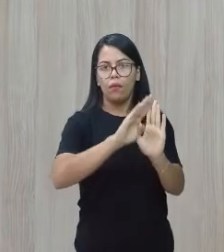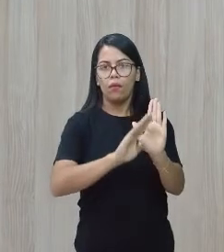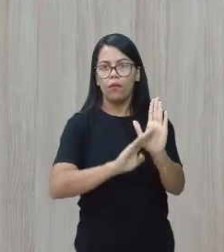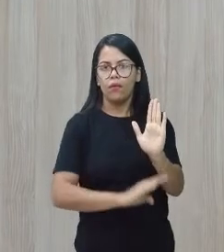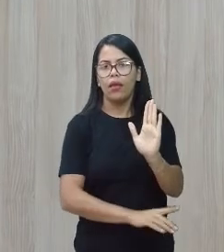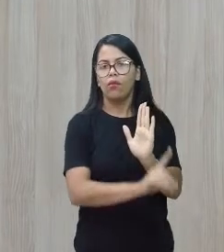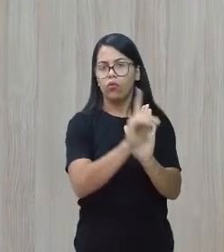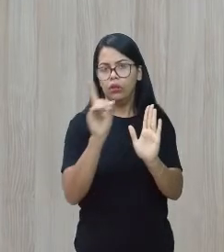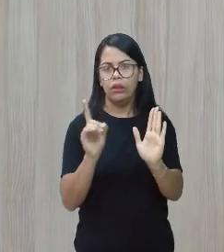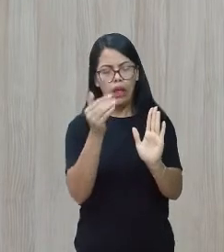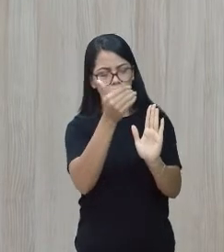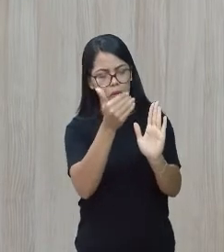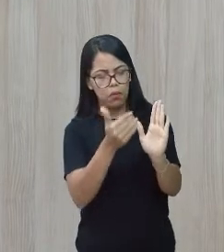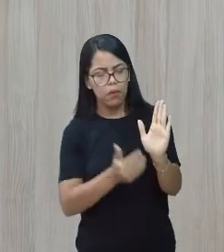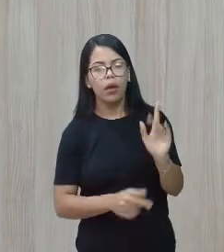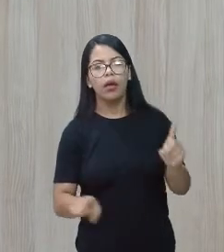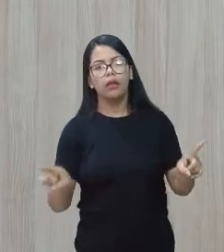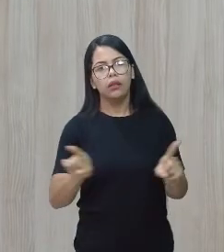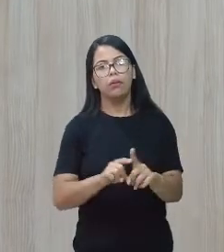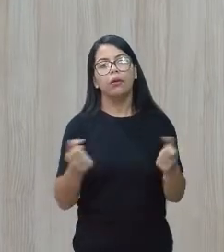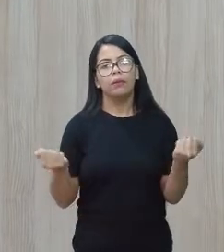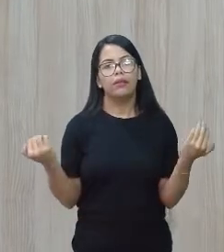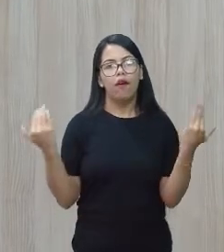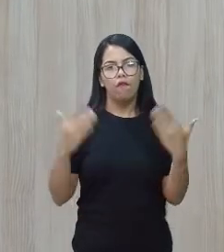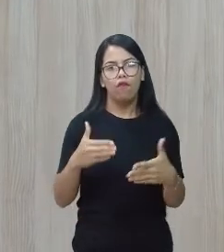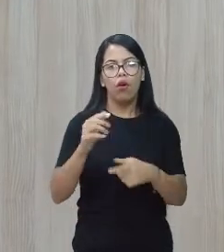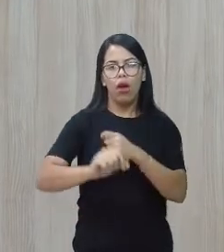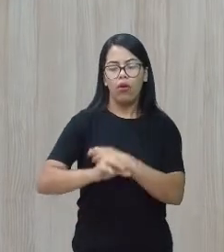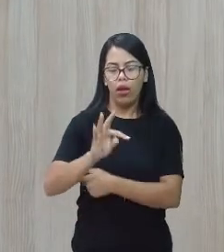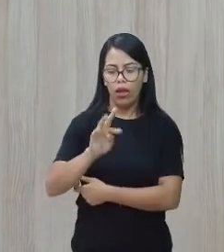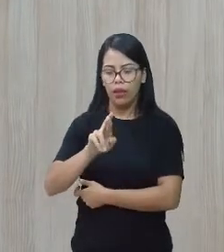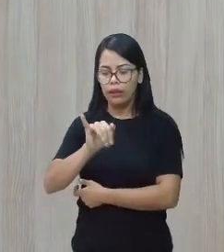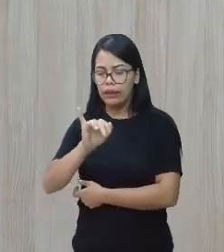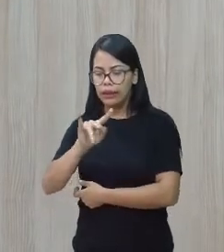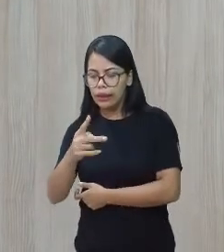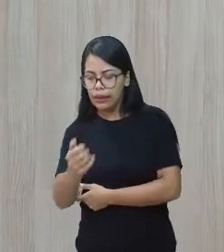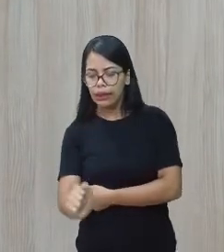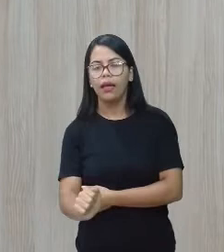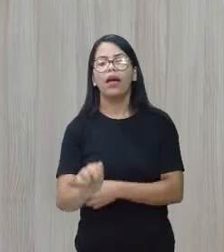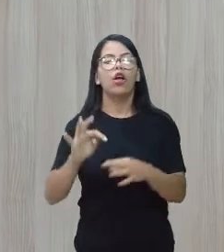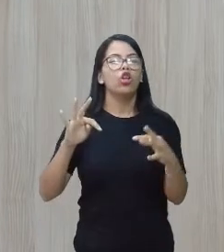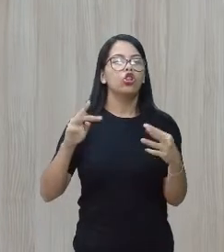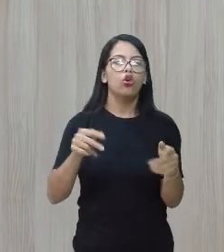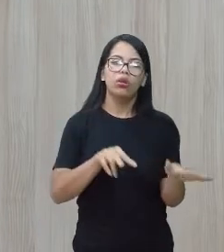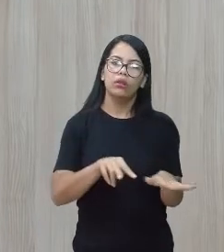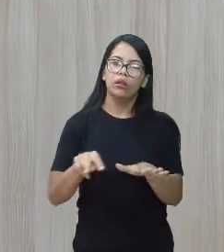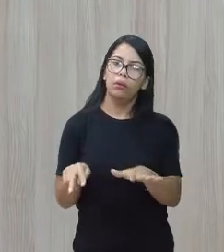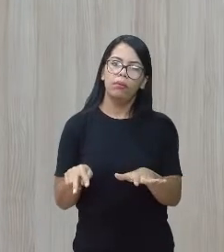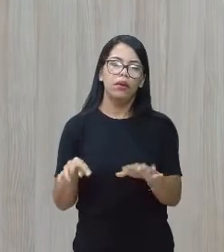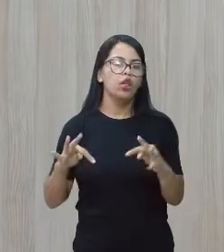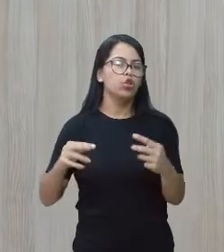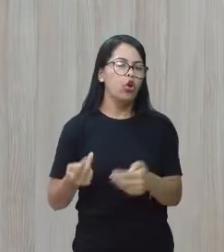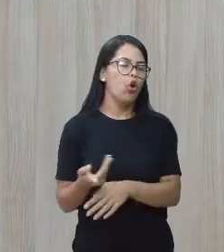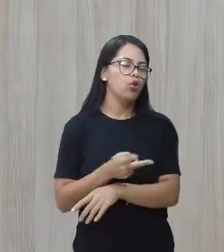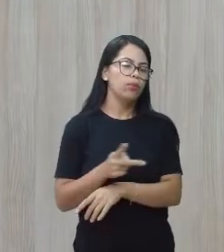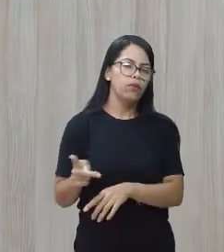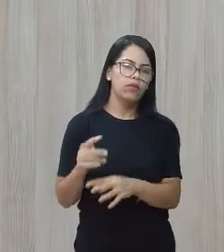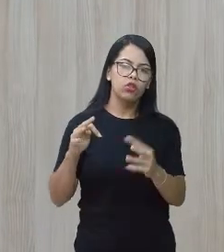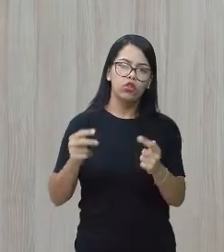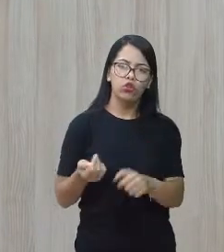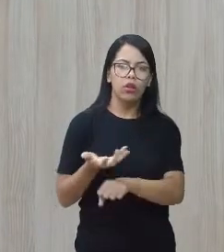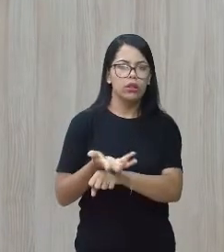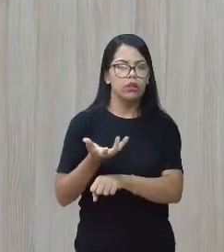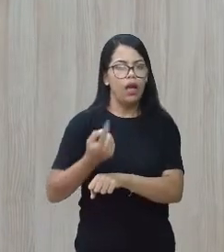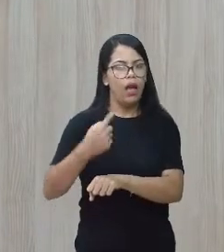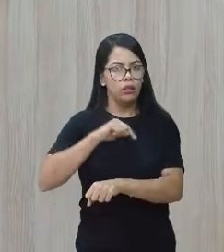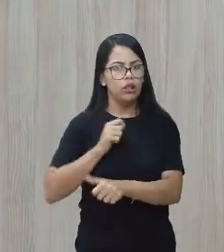bastante importante frisar a questão da trilha, certo? Toda semana, todos os professores de todas as disciplinas